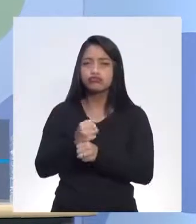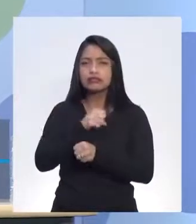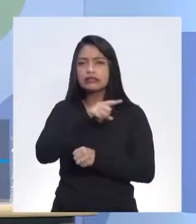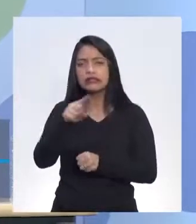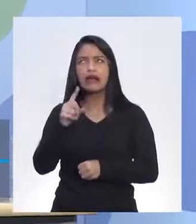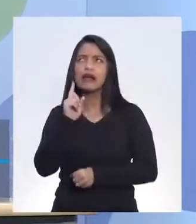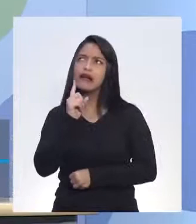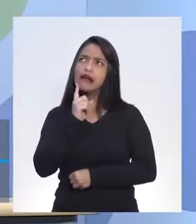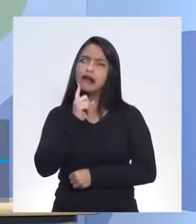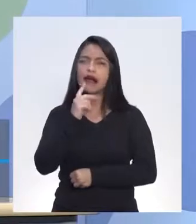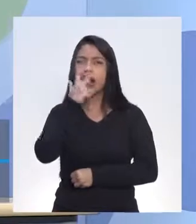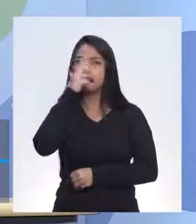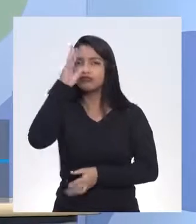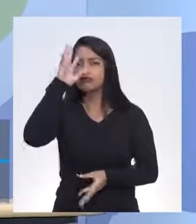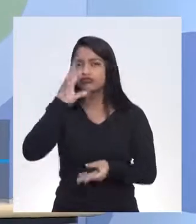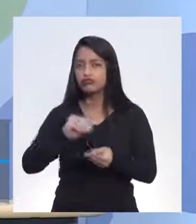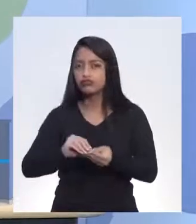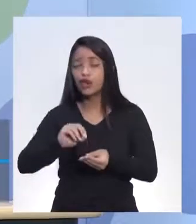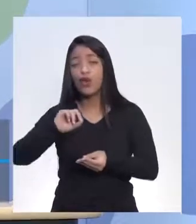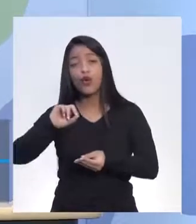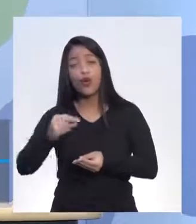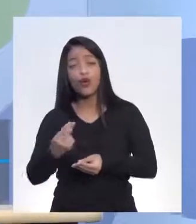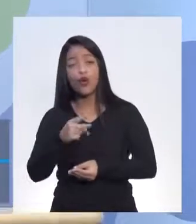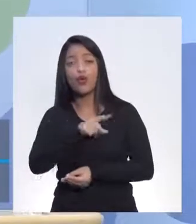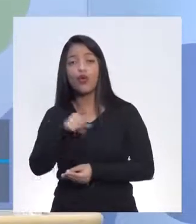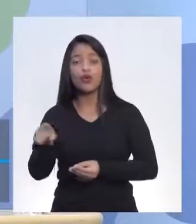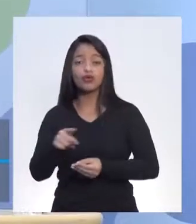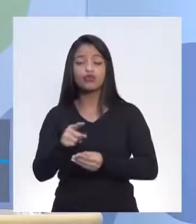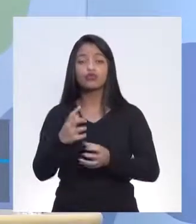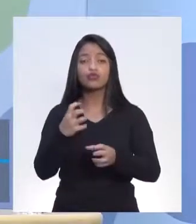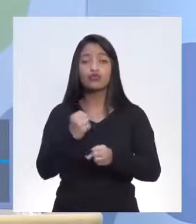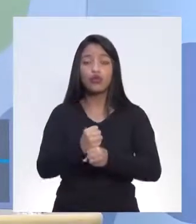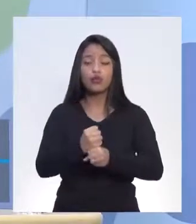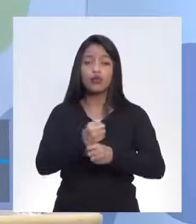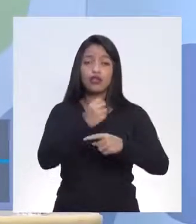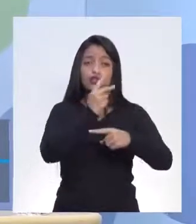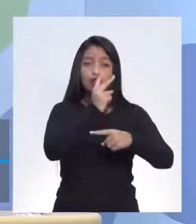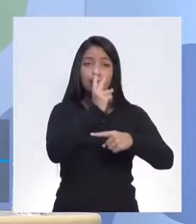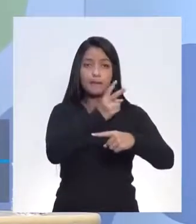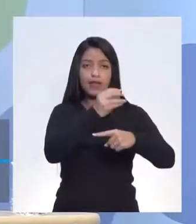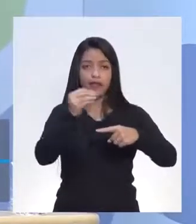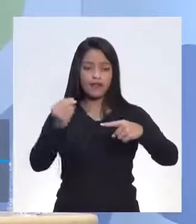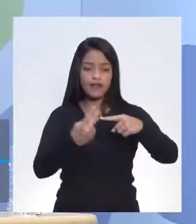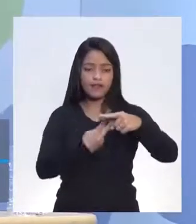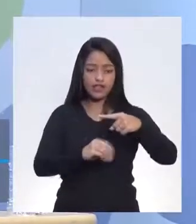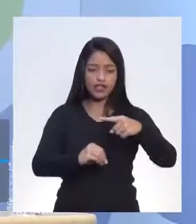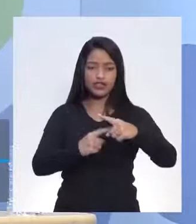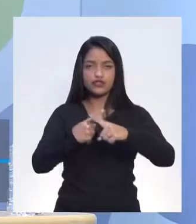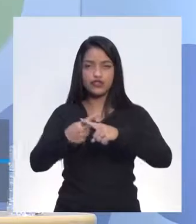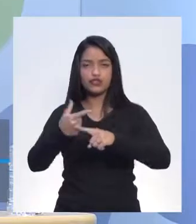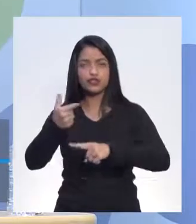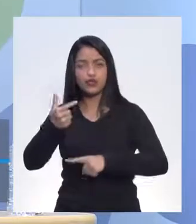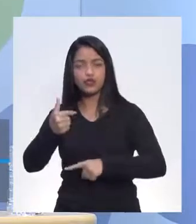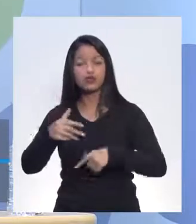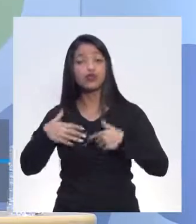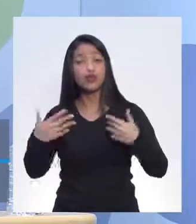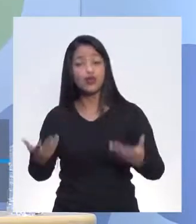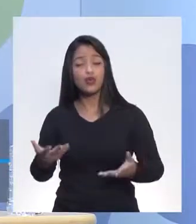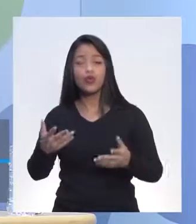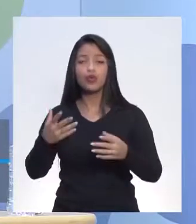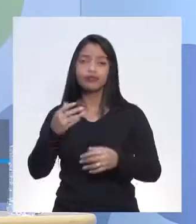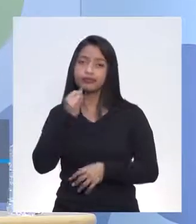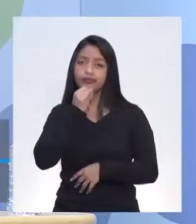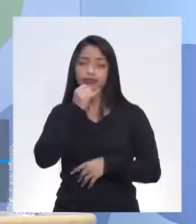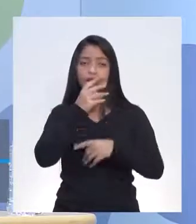vocês utilizaram, por exemplo, os 2.000 lá, dividido por 20, depois multiplicou por 12, se utilizou 3/5,